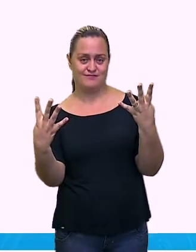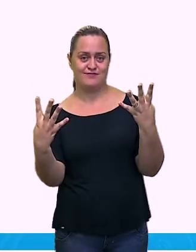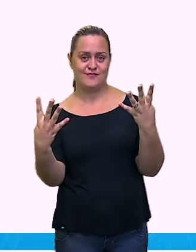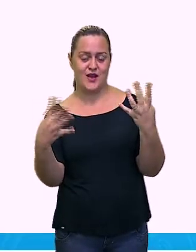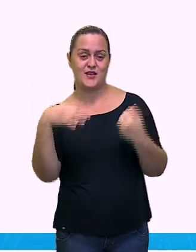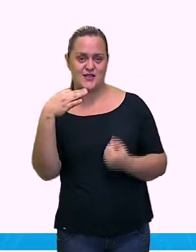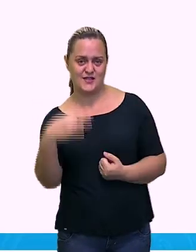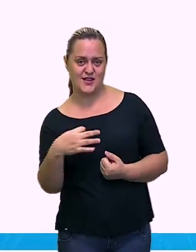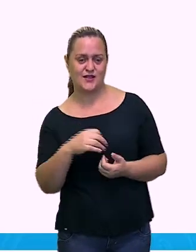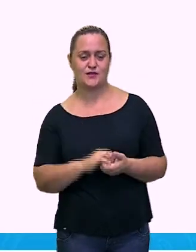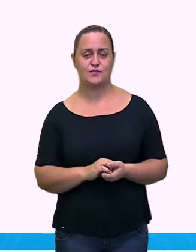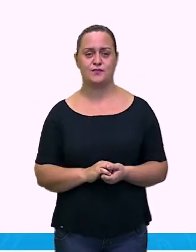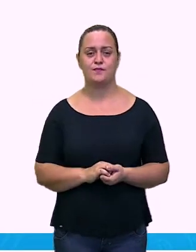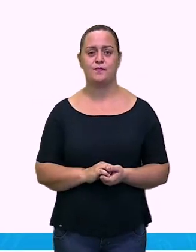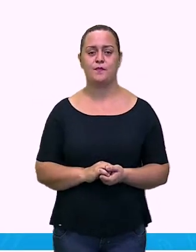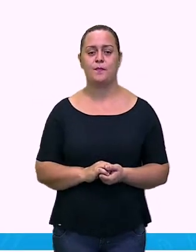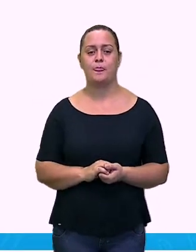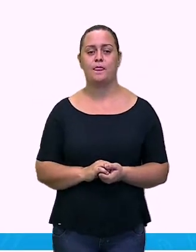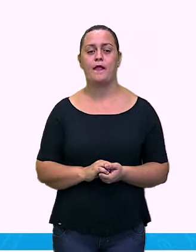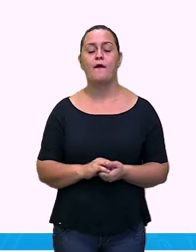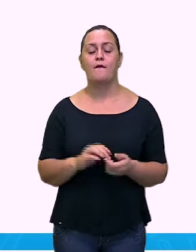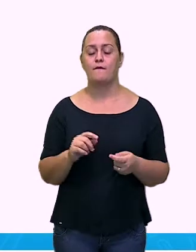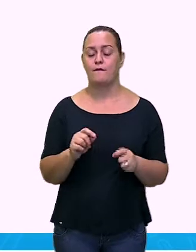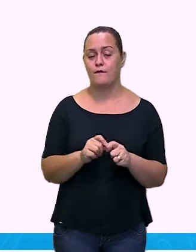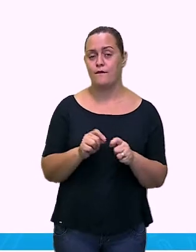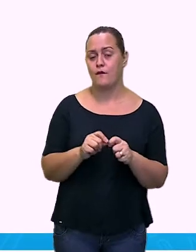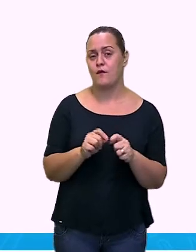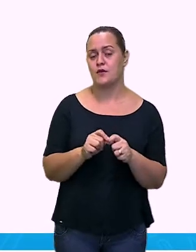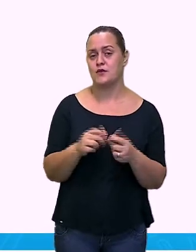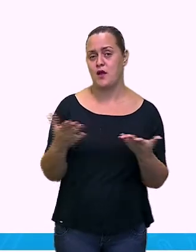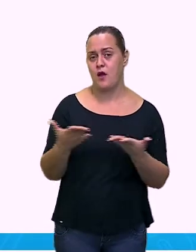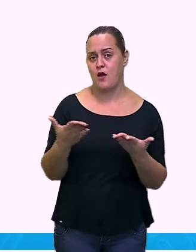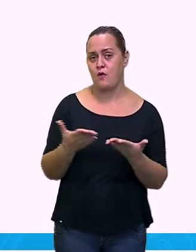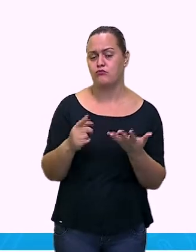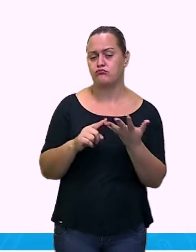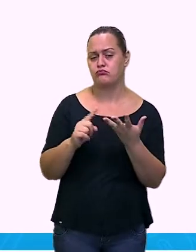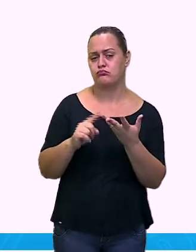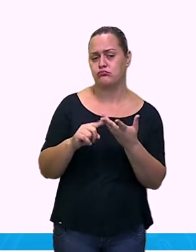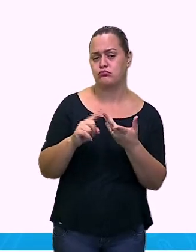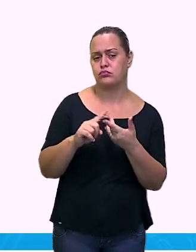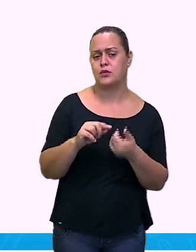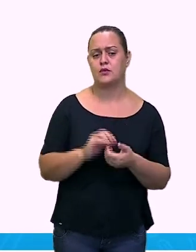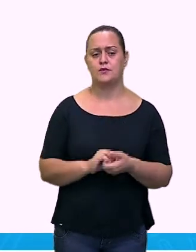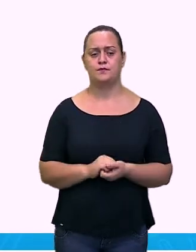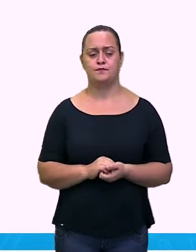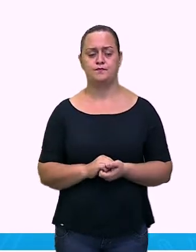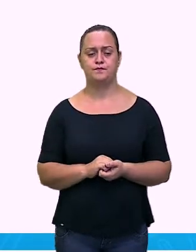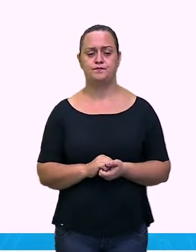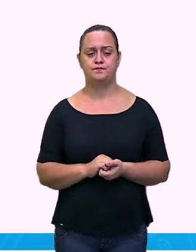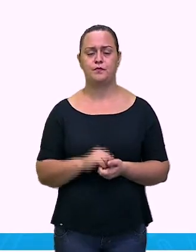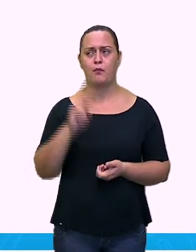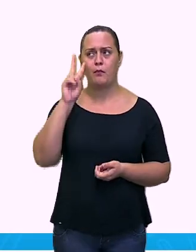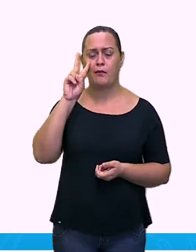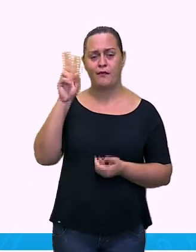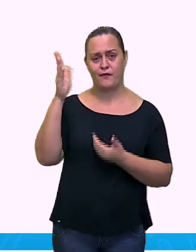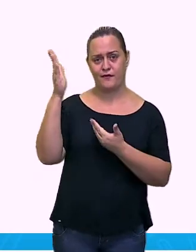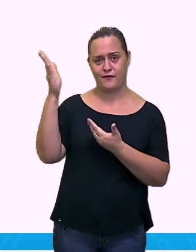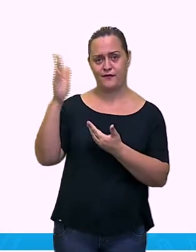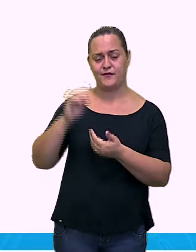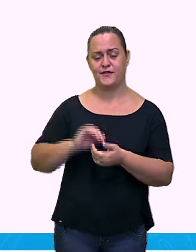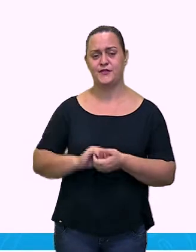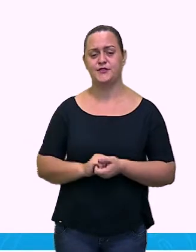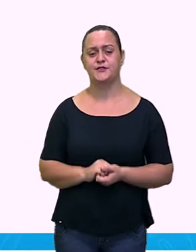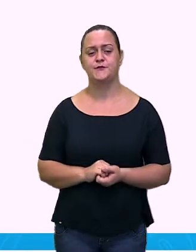vamos contar aqui ó vamos duplicar vamos dizer que esse menino foi duplicado aqui a menina aqui